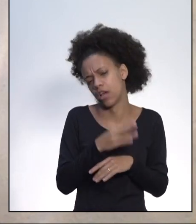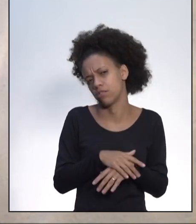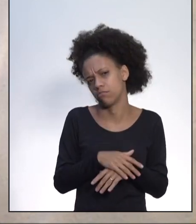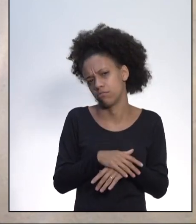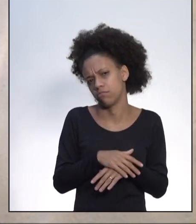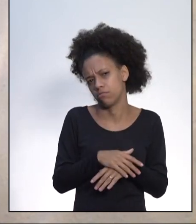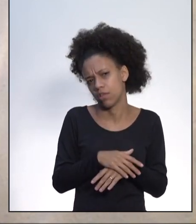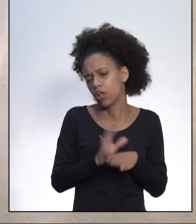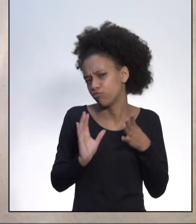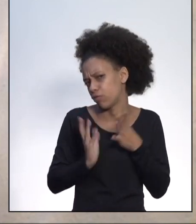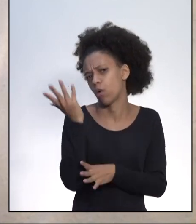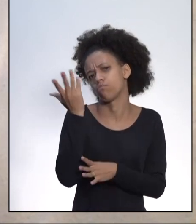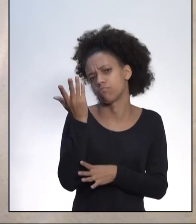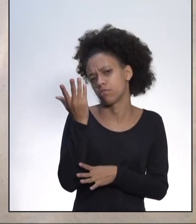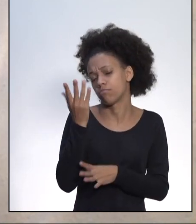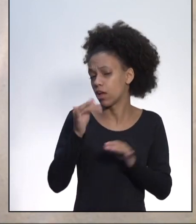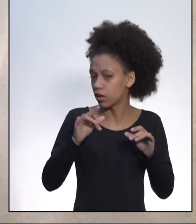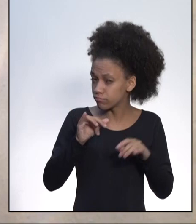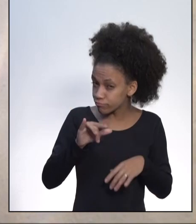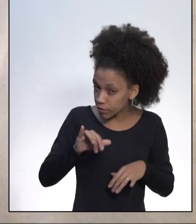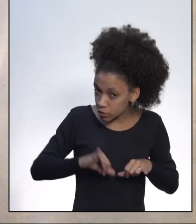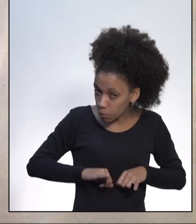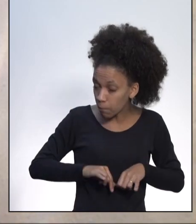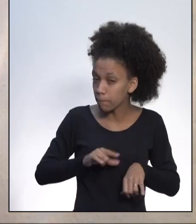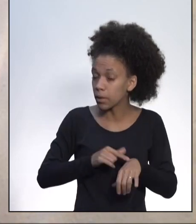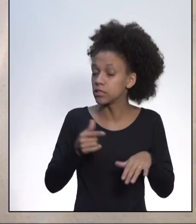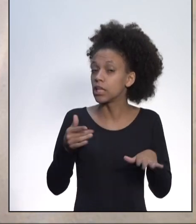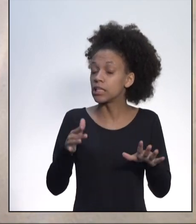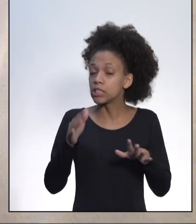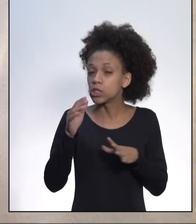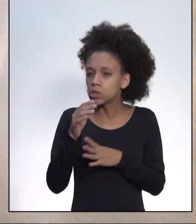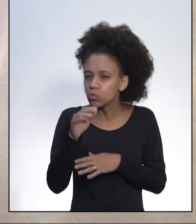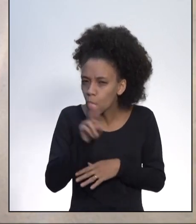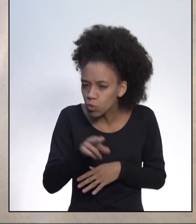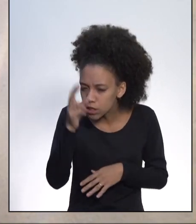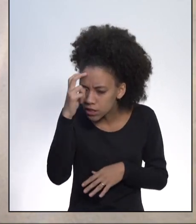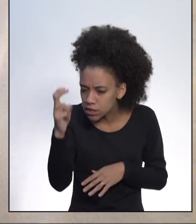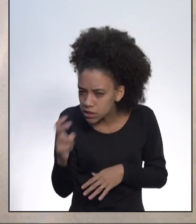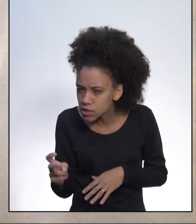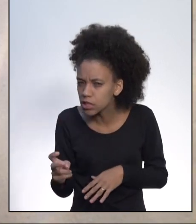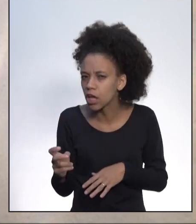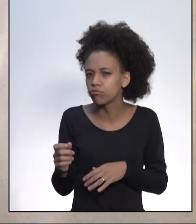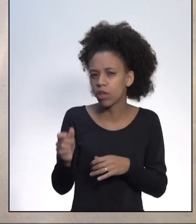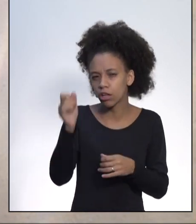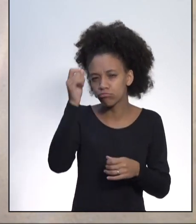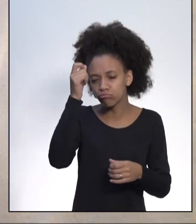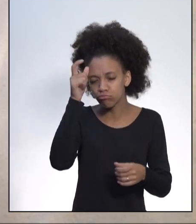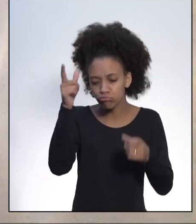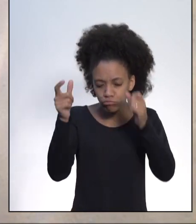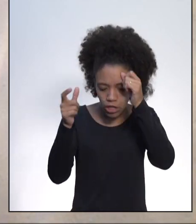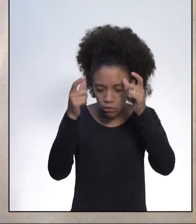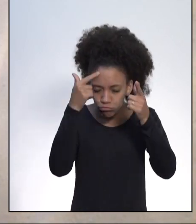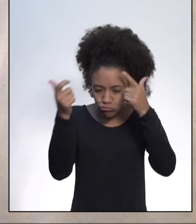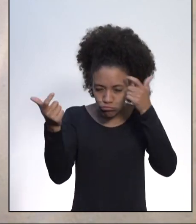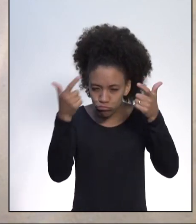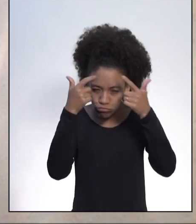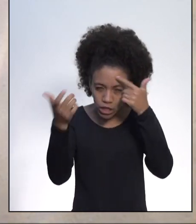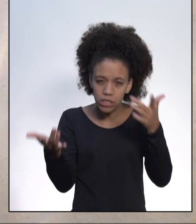oportunidades nesse momento de crise e a gente tem que usar a inteligência e a criatividade, né, Bruno, para poder a